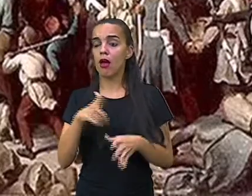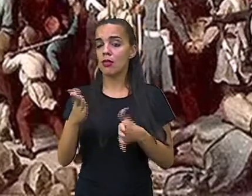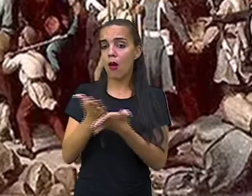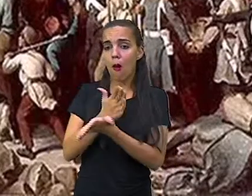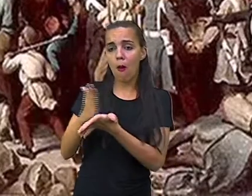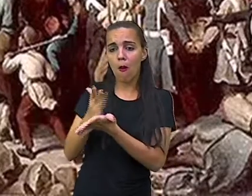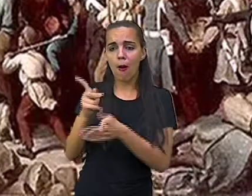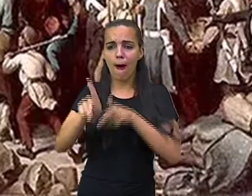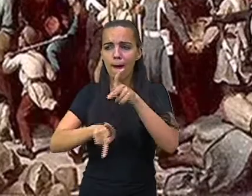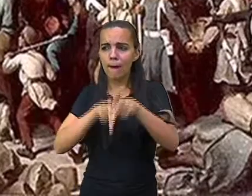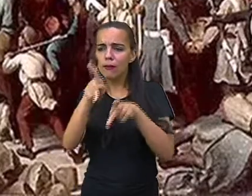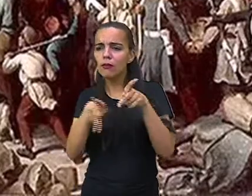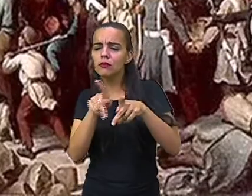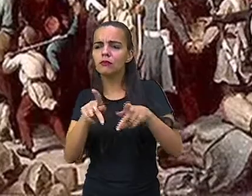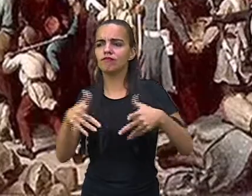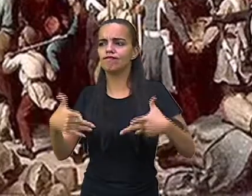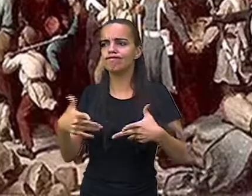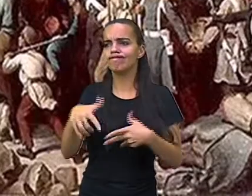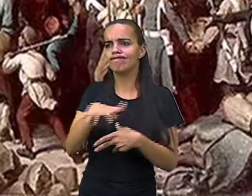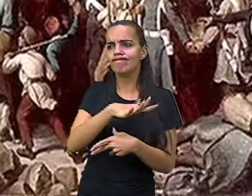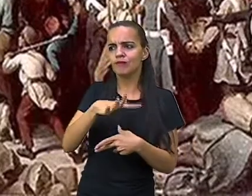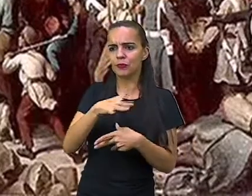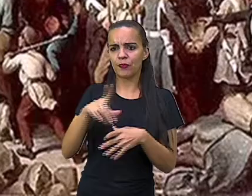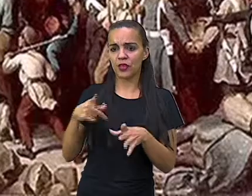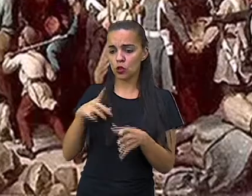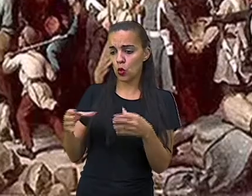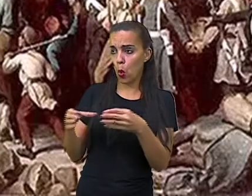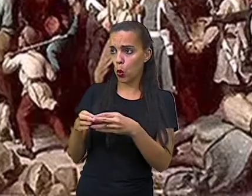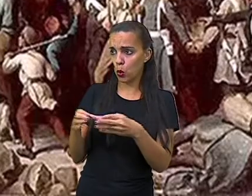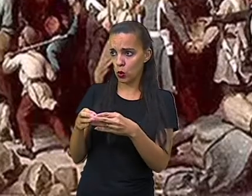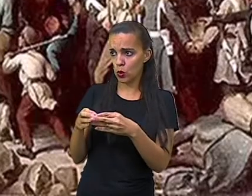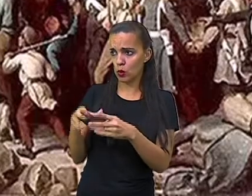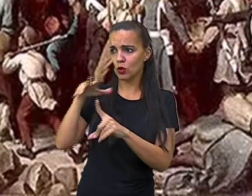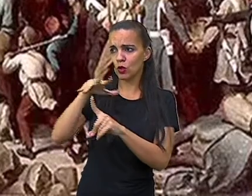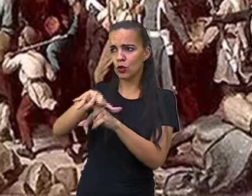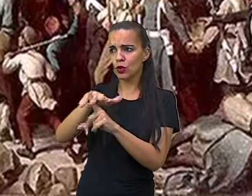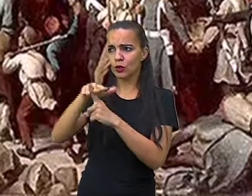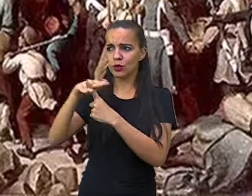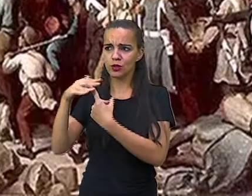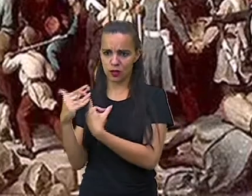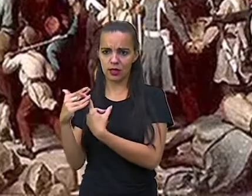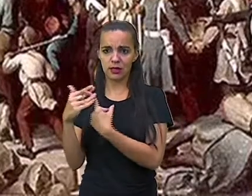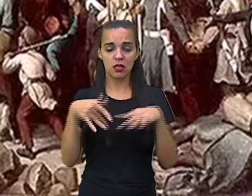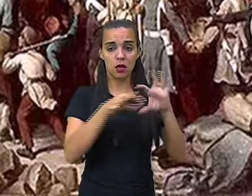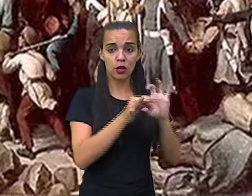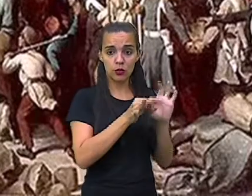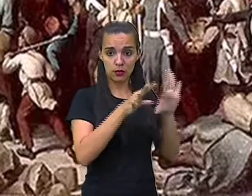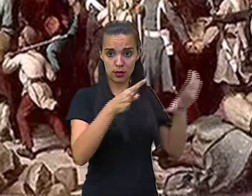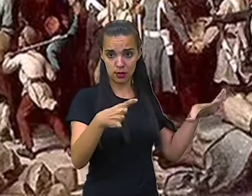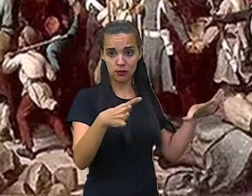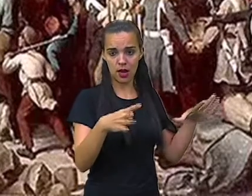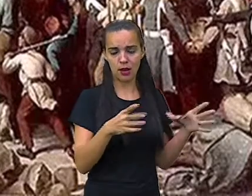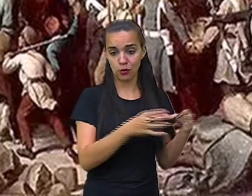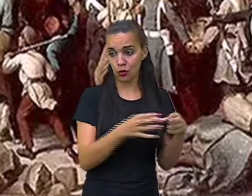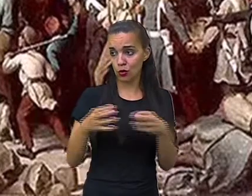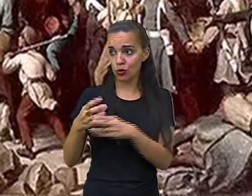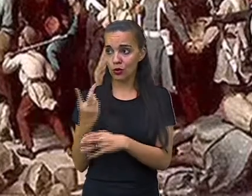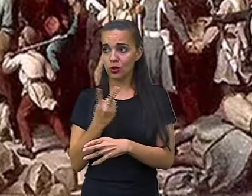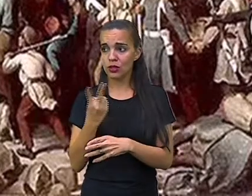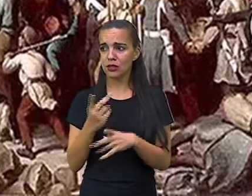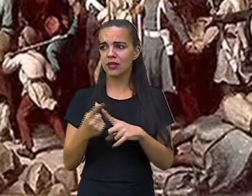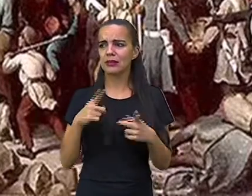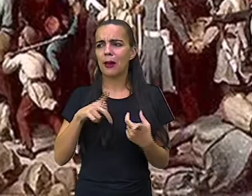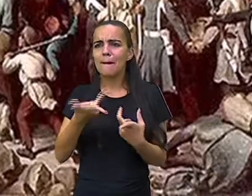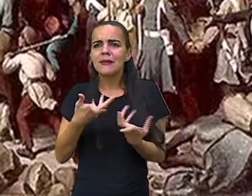populares e o governo. Socialistas e anarquistas tornam-se lideranças entre trabalhadores